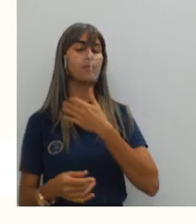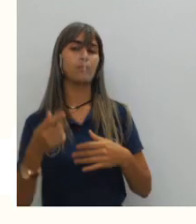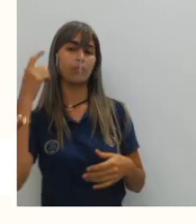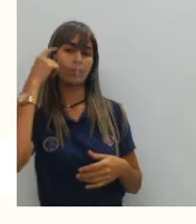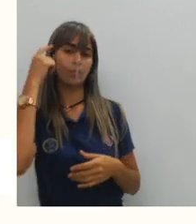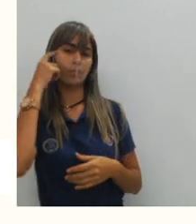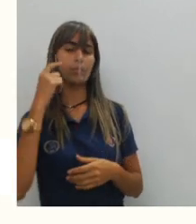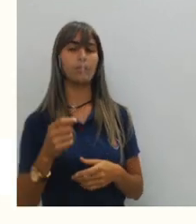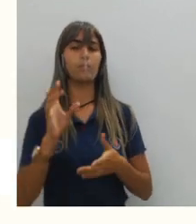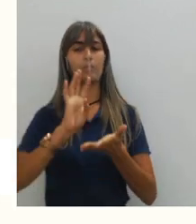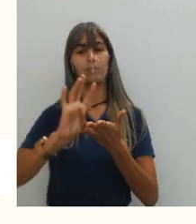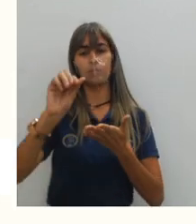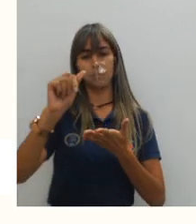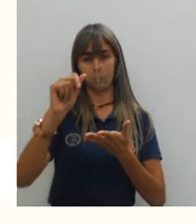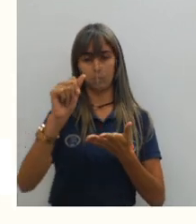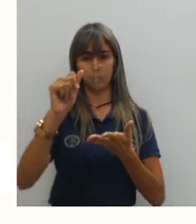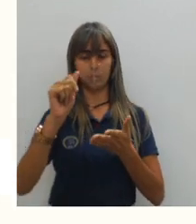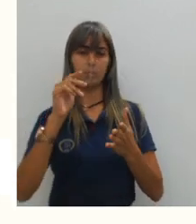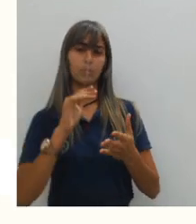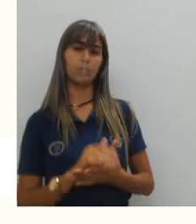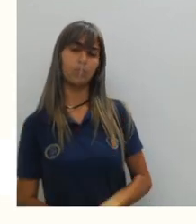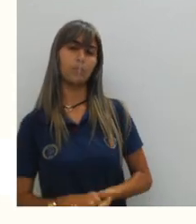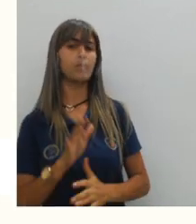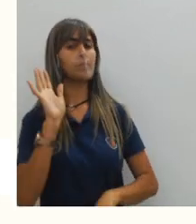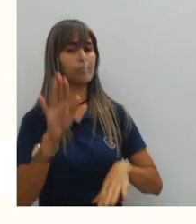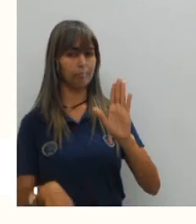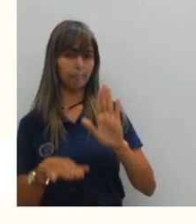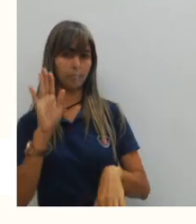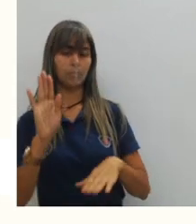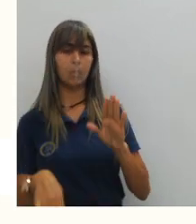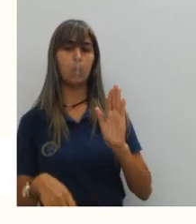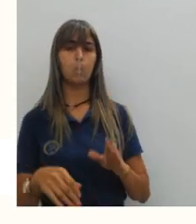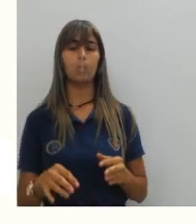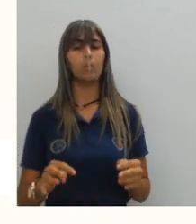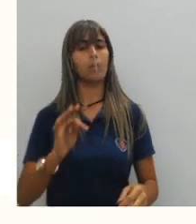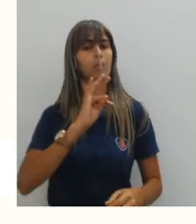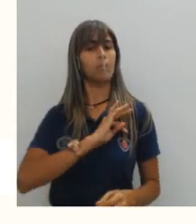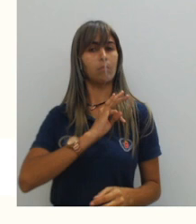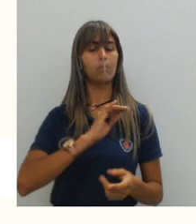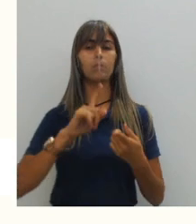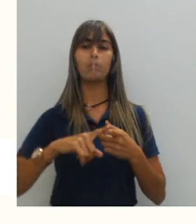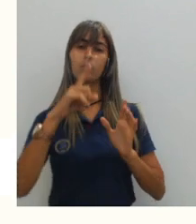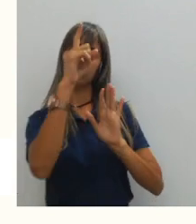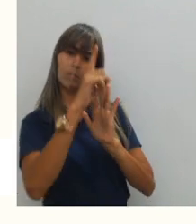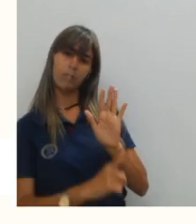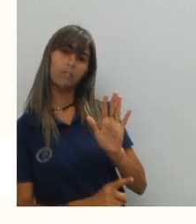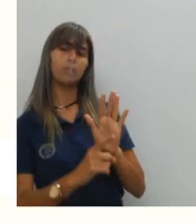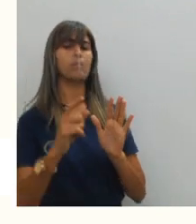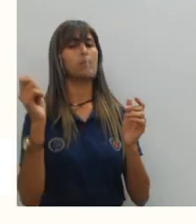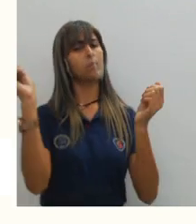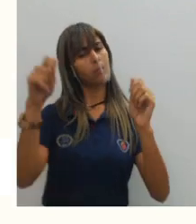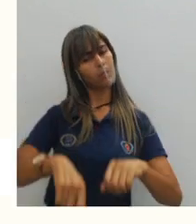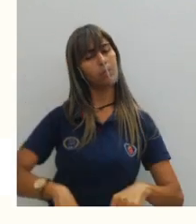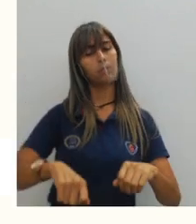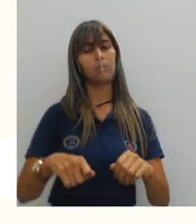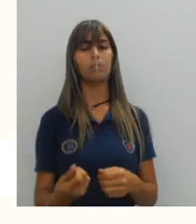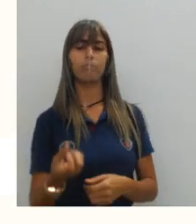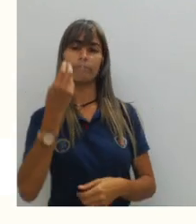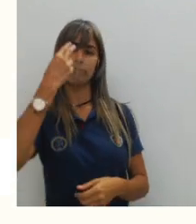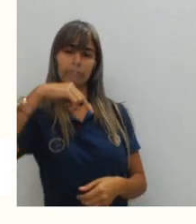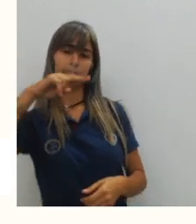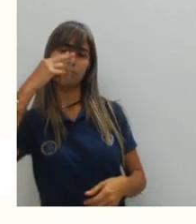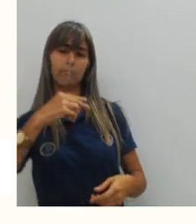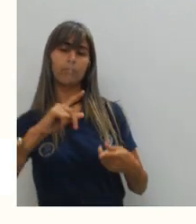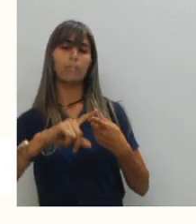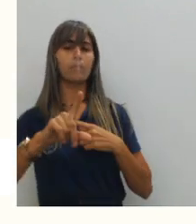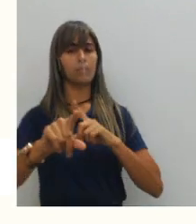racionalismo econômico é parcialmente dependente da técnica e do direito racionais, mas é ao mesmo tempo